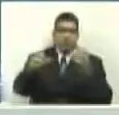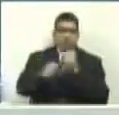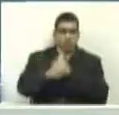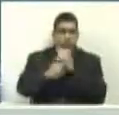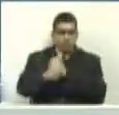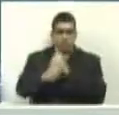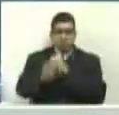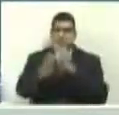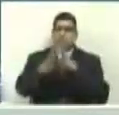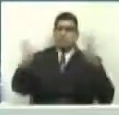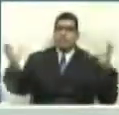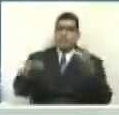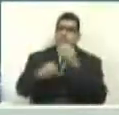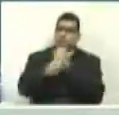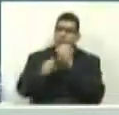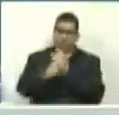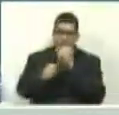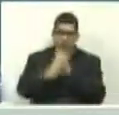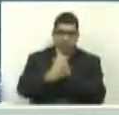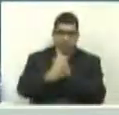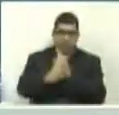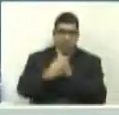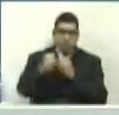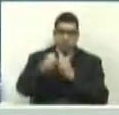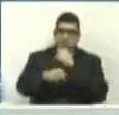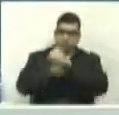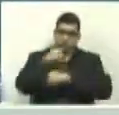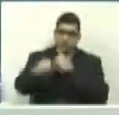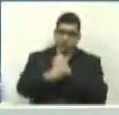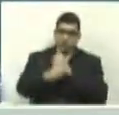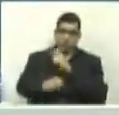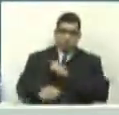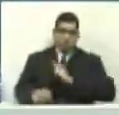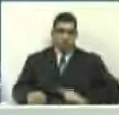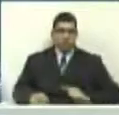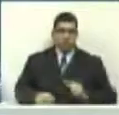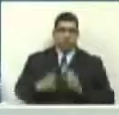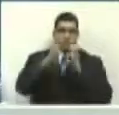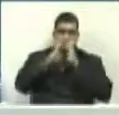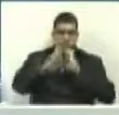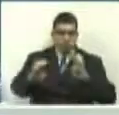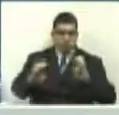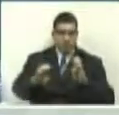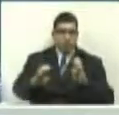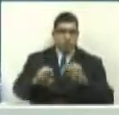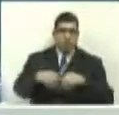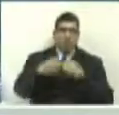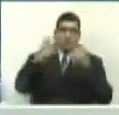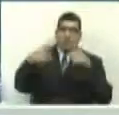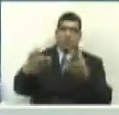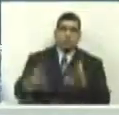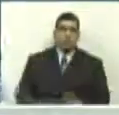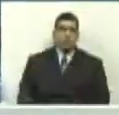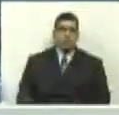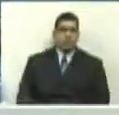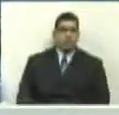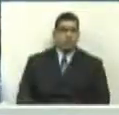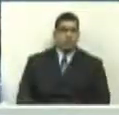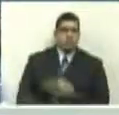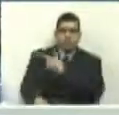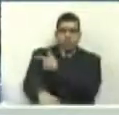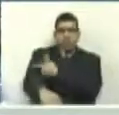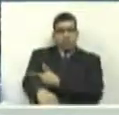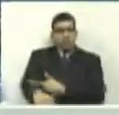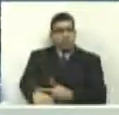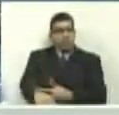de crescimento do orçamento nos 8 anos do governo Eduardo Braga? Para a educação,